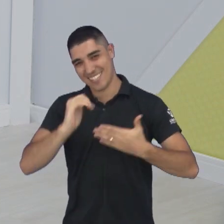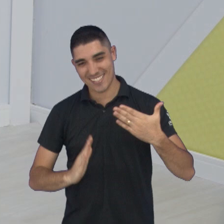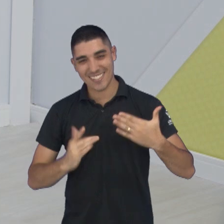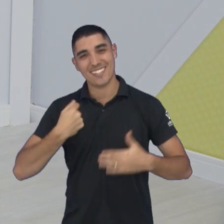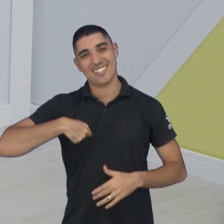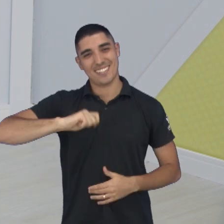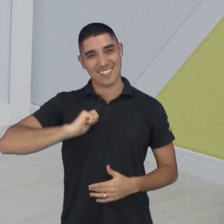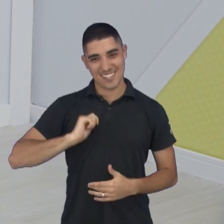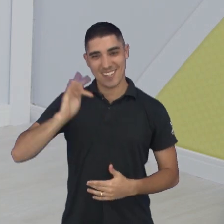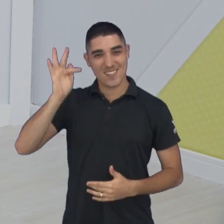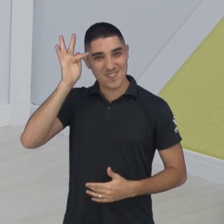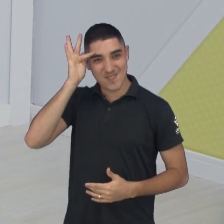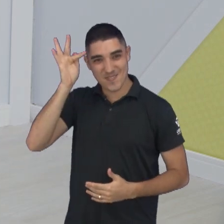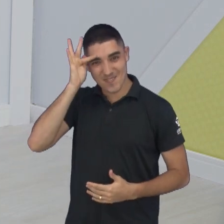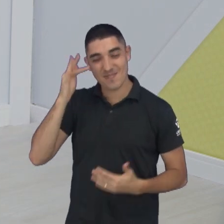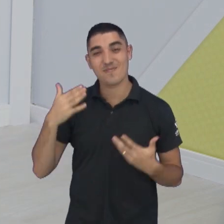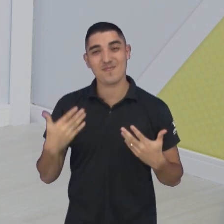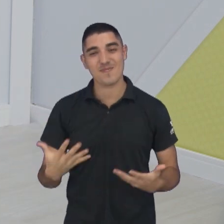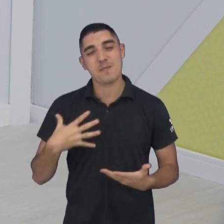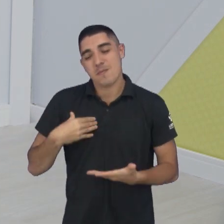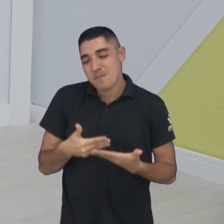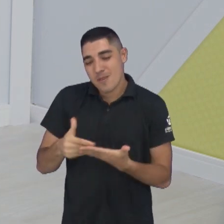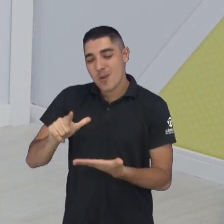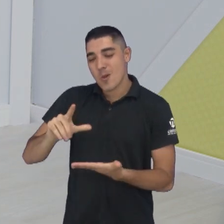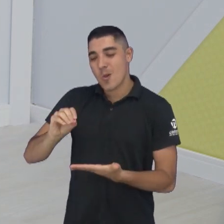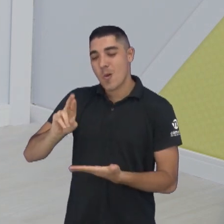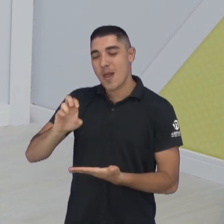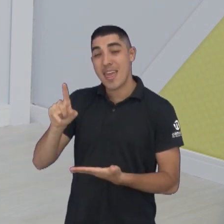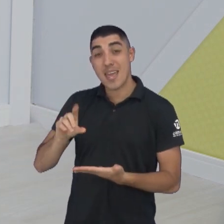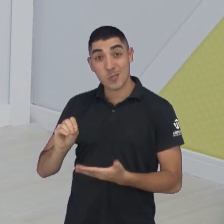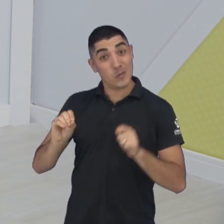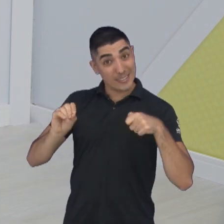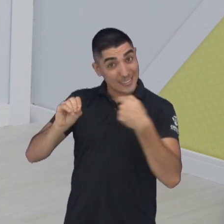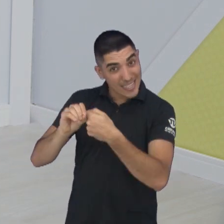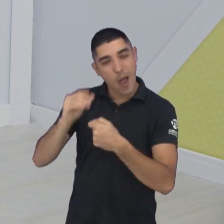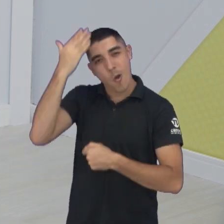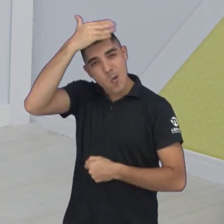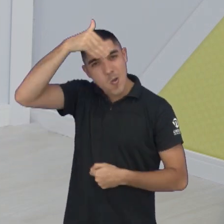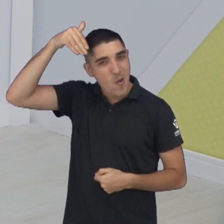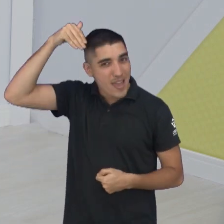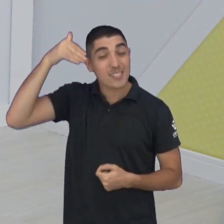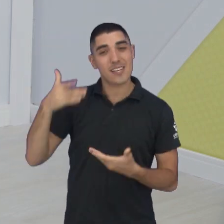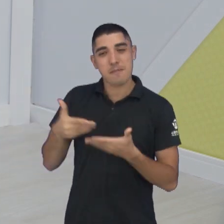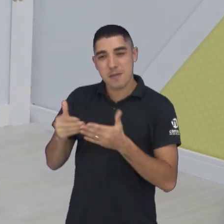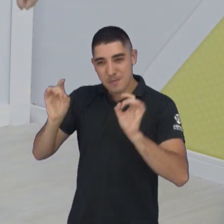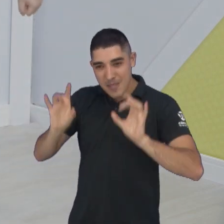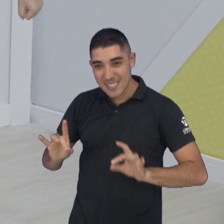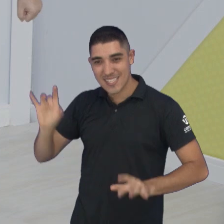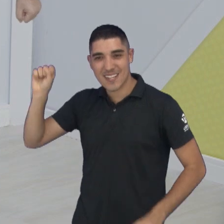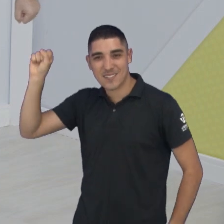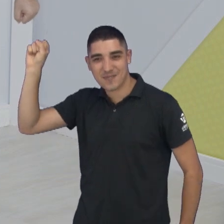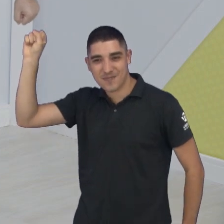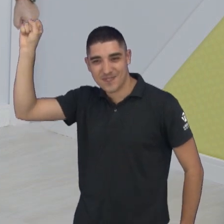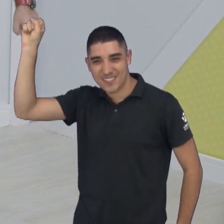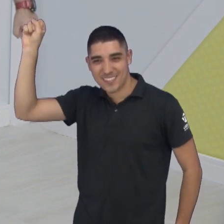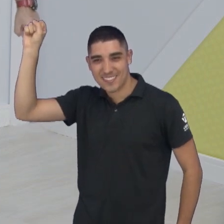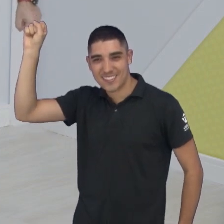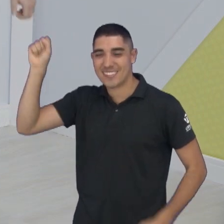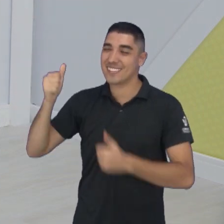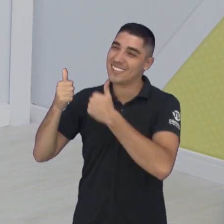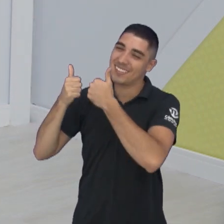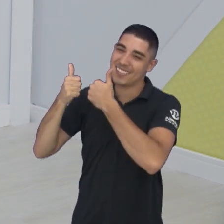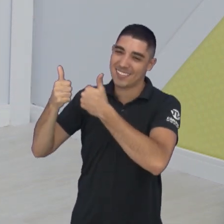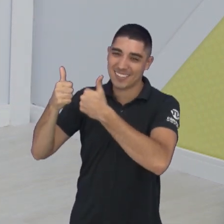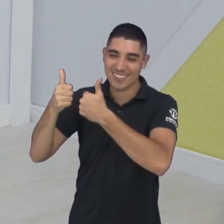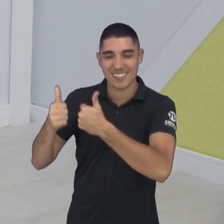Libras, o nosso querido Luiz Fernando, o papai do Lorenzo. Lorenzo, que é o mascotinho do nosso Hora do Esporte. Luizão, aquele soquinho maroto.